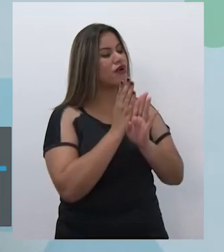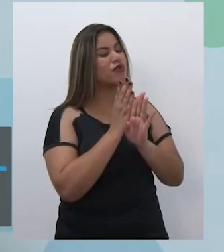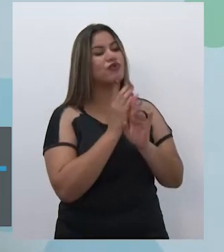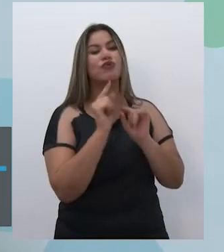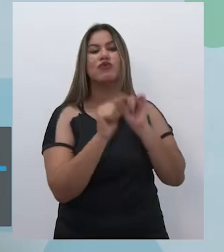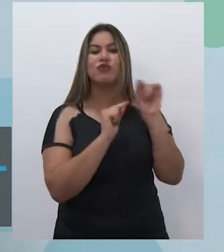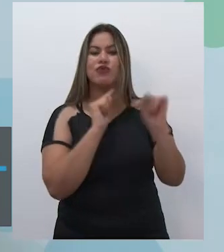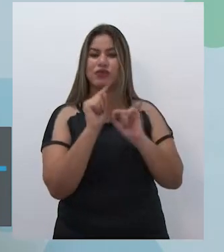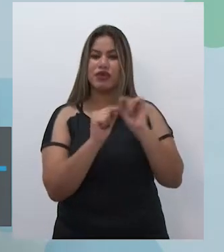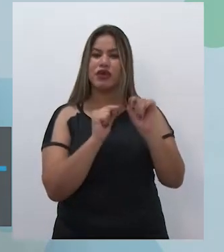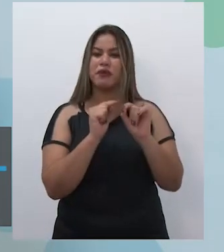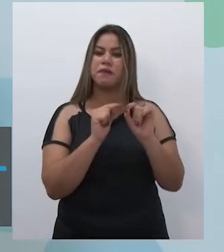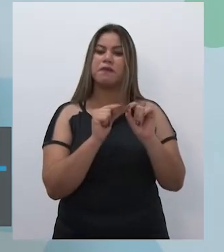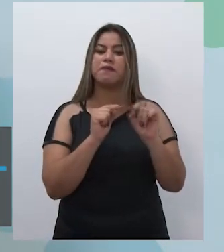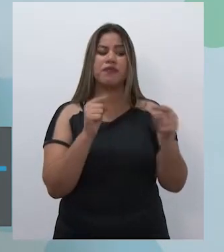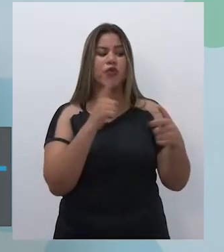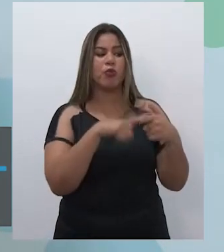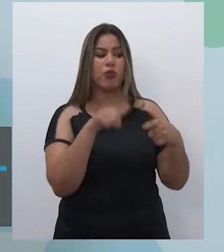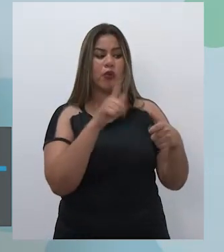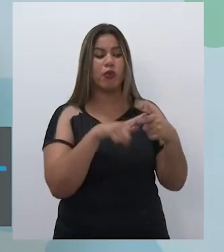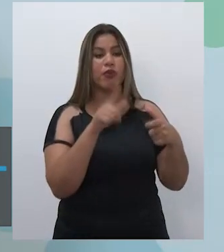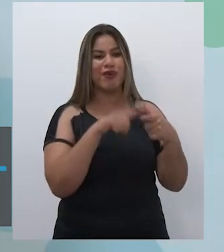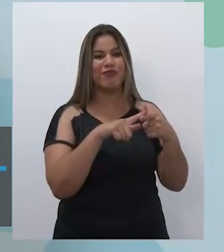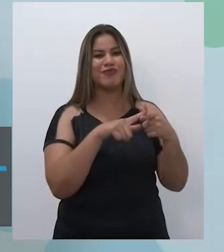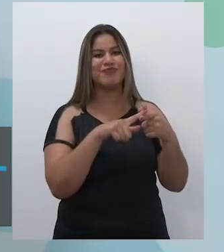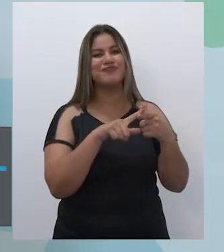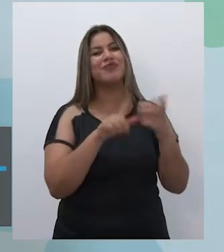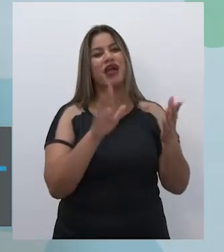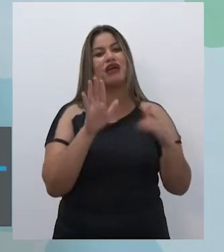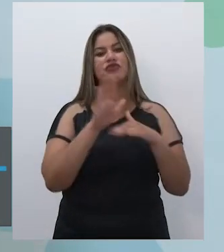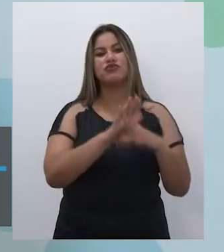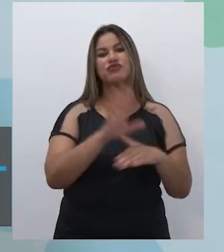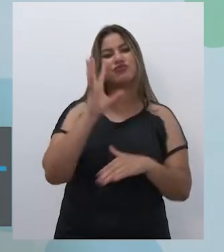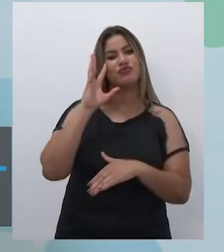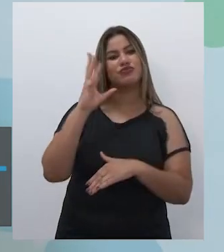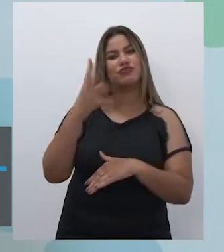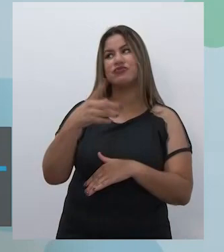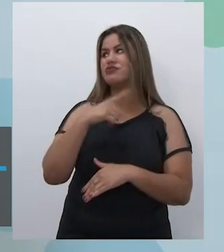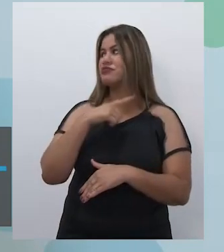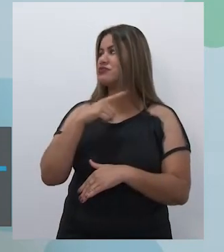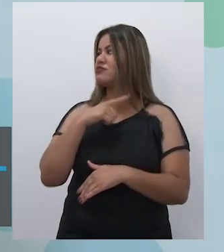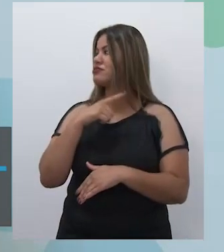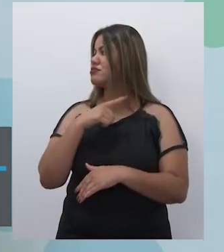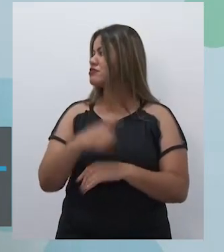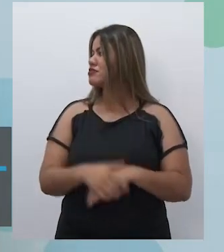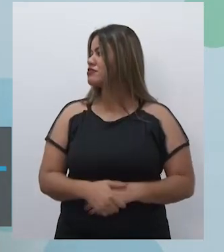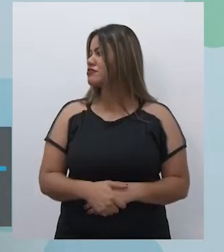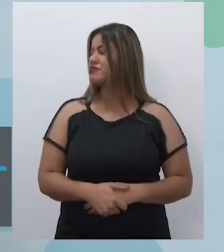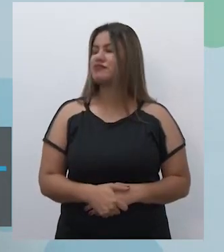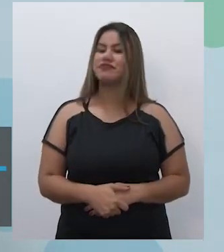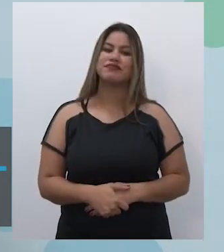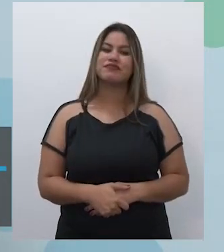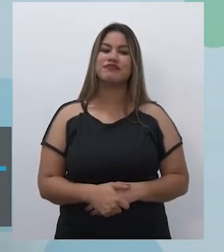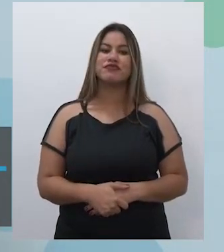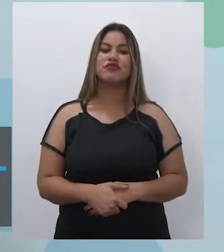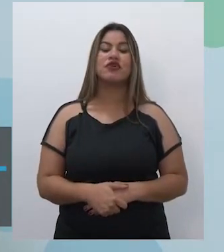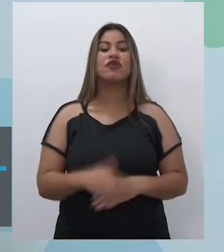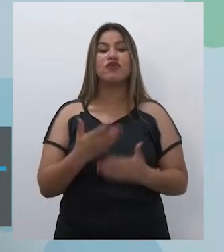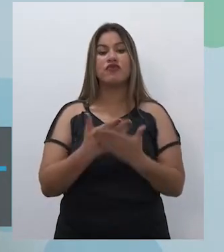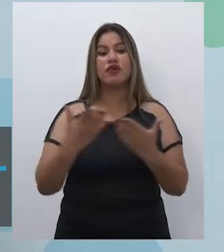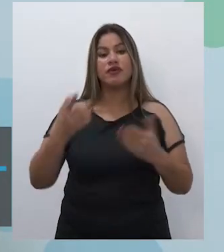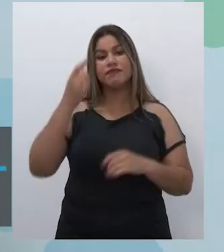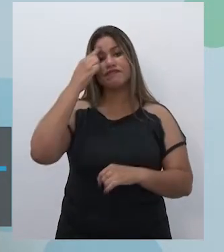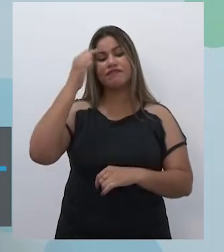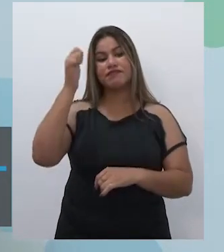alguma alternativa, alguma solução para esses problemas aí que a gente está observando ao nosso redor. Então, você tem que pensar numa